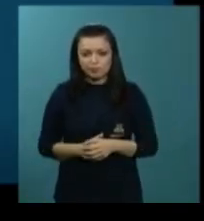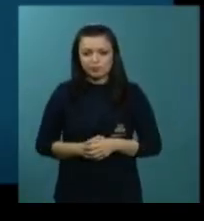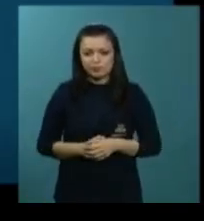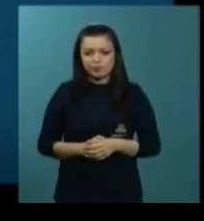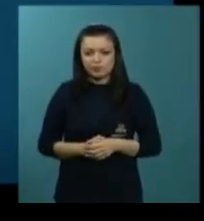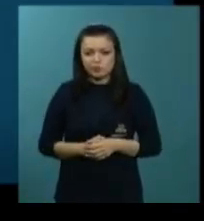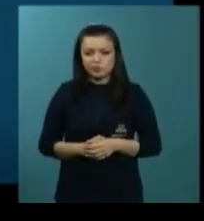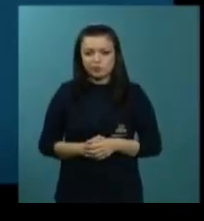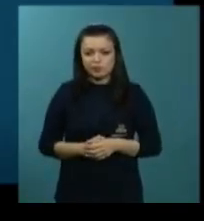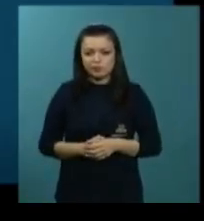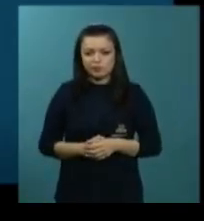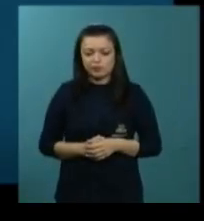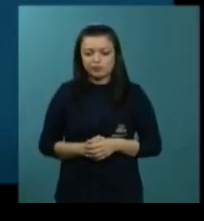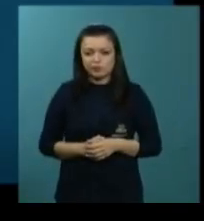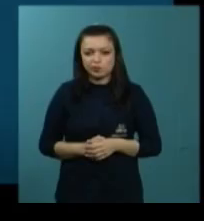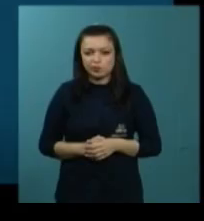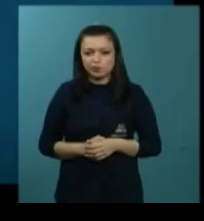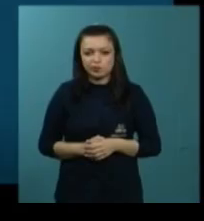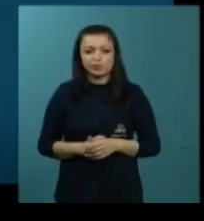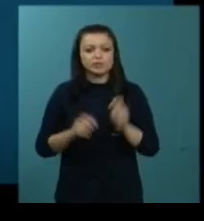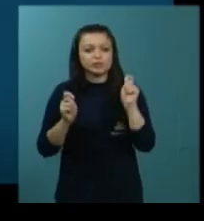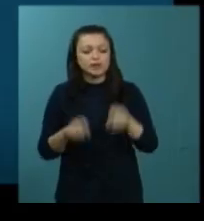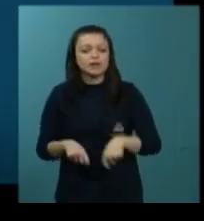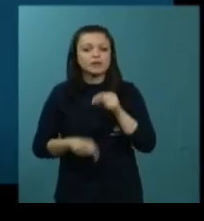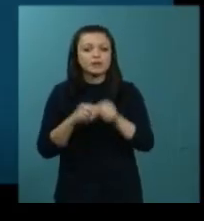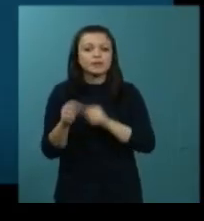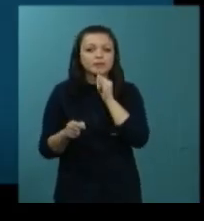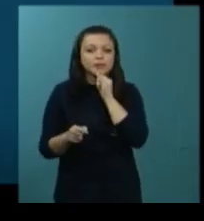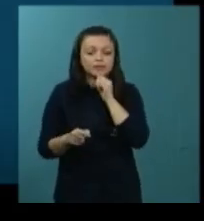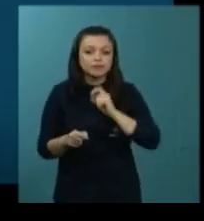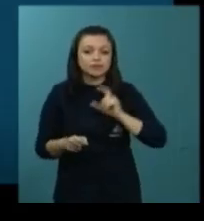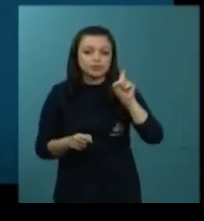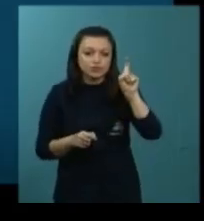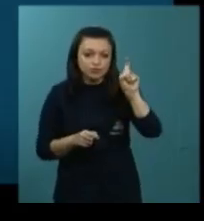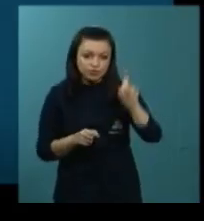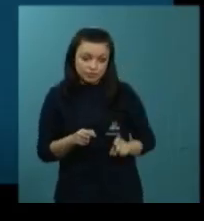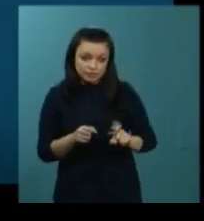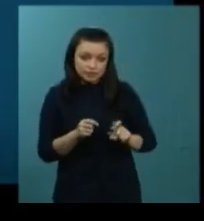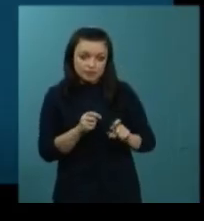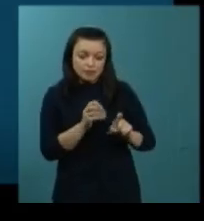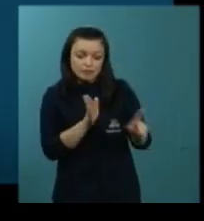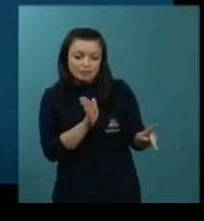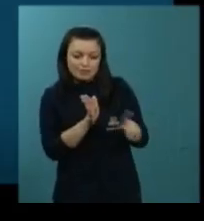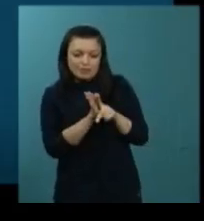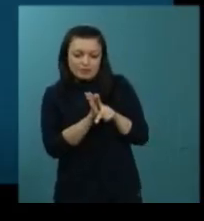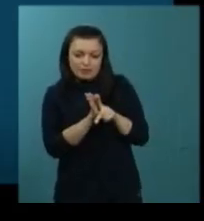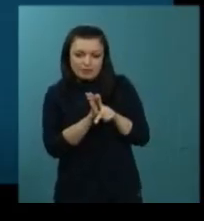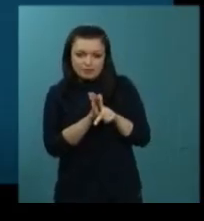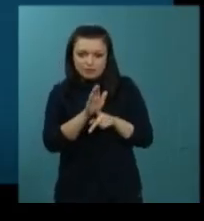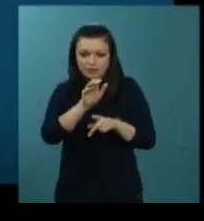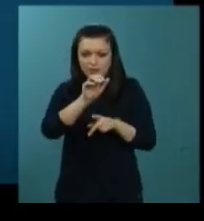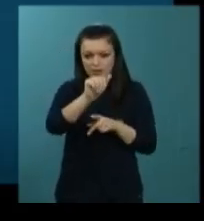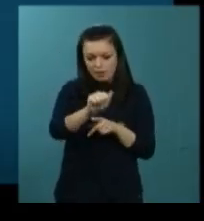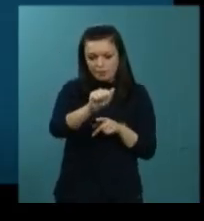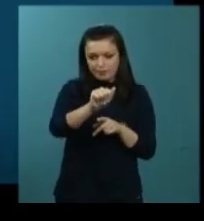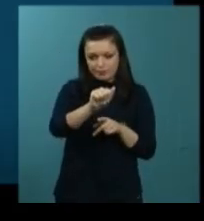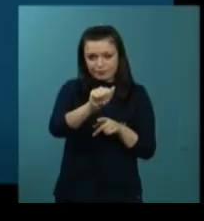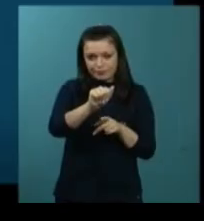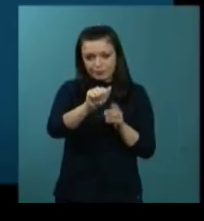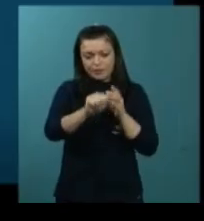é constituído pelos elementos X que pertencem ao